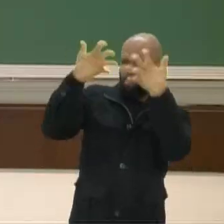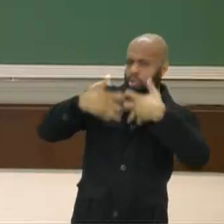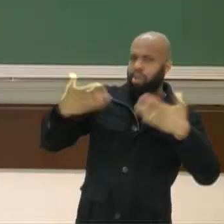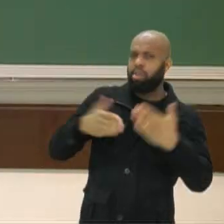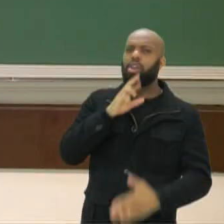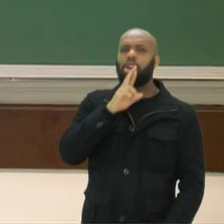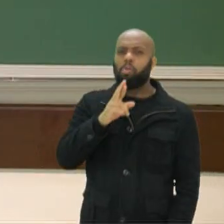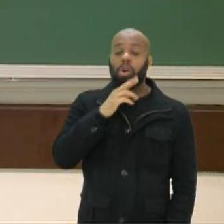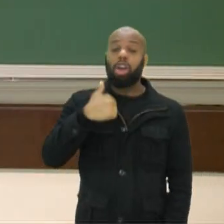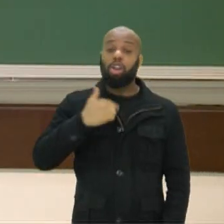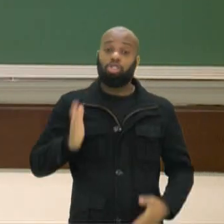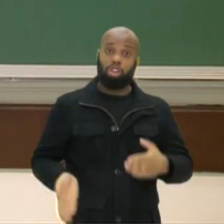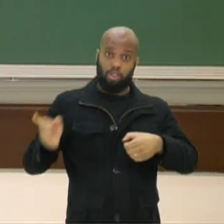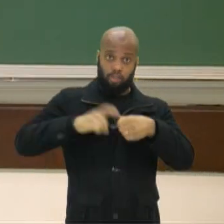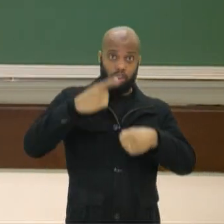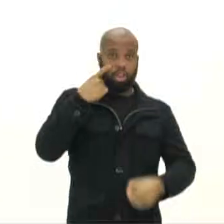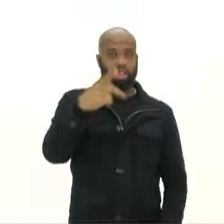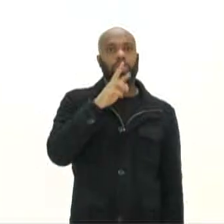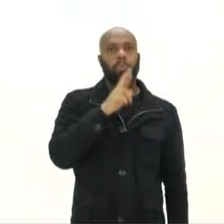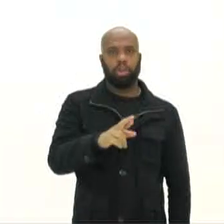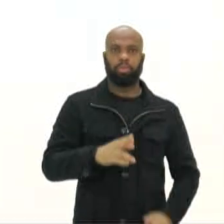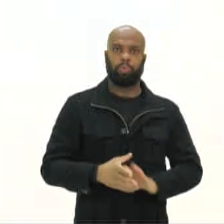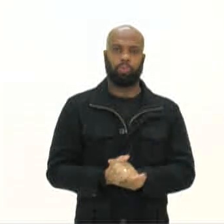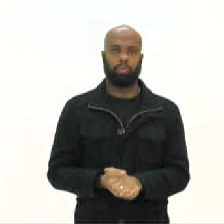aí, respondam e eu já volto.